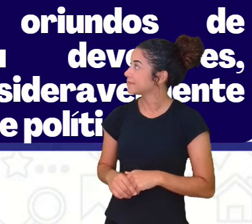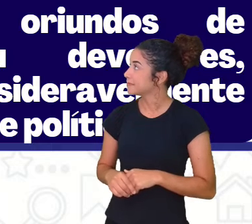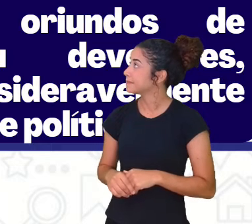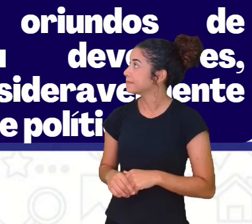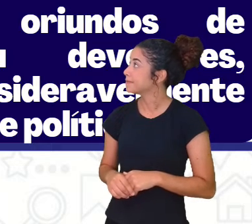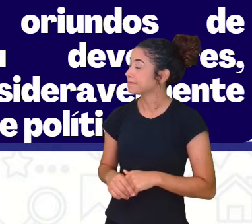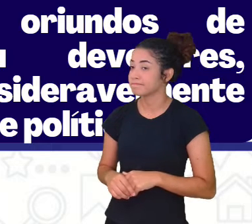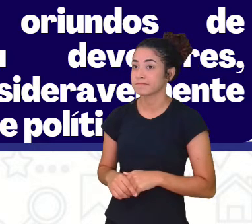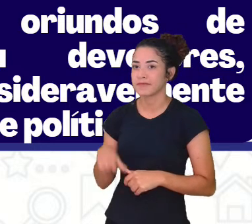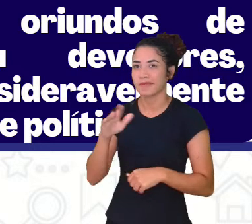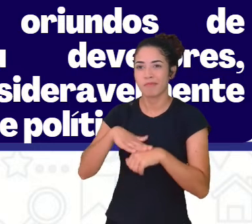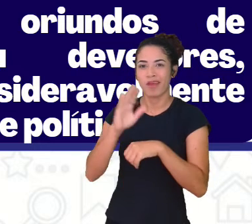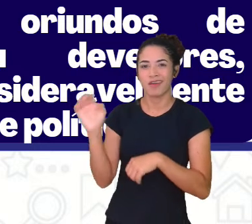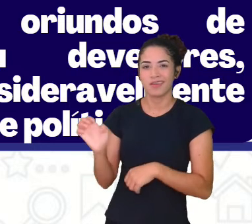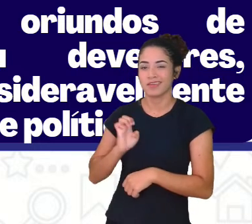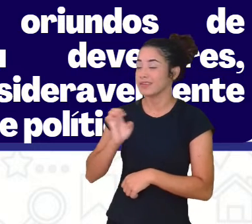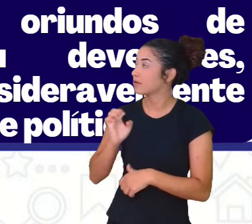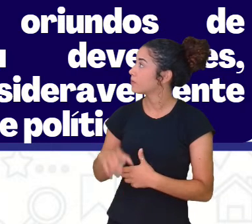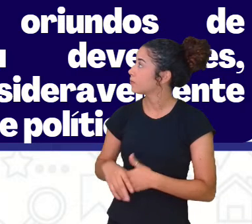mais ricos, né?